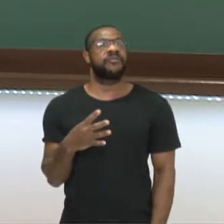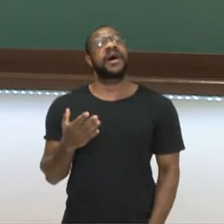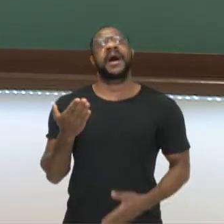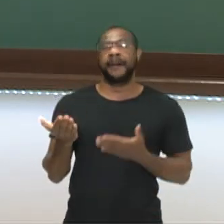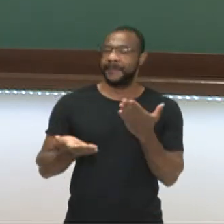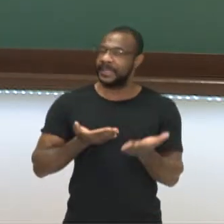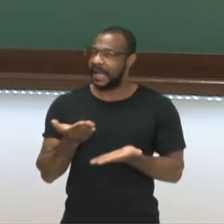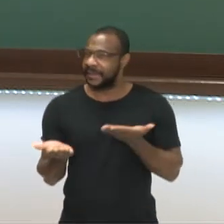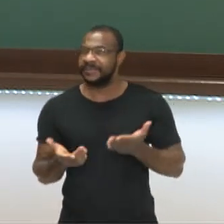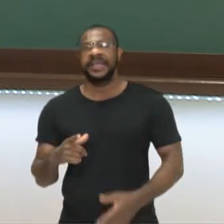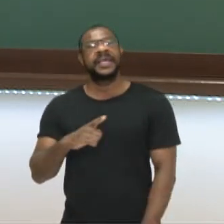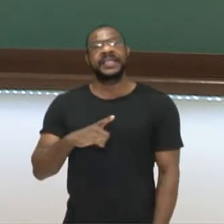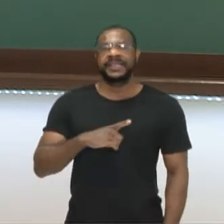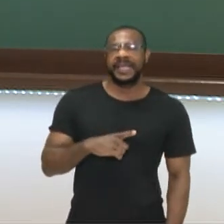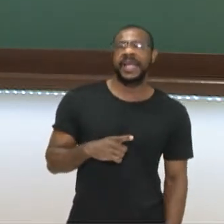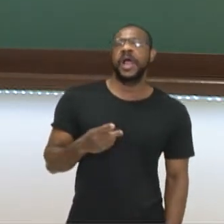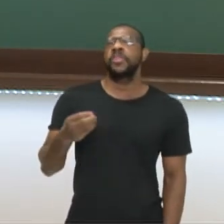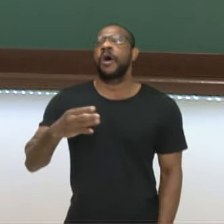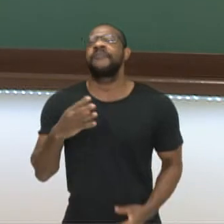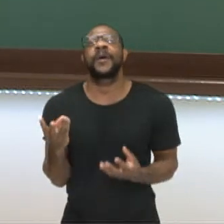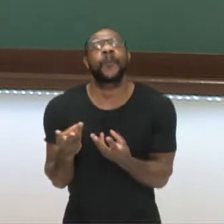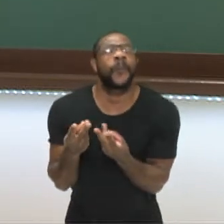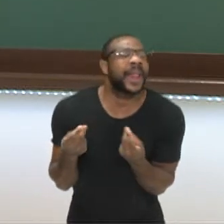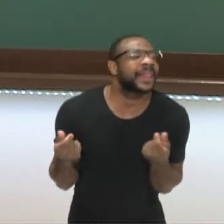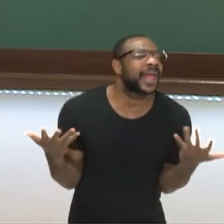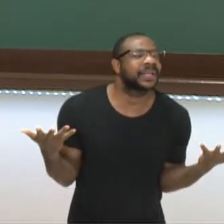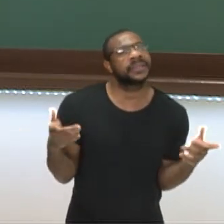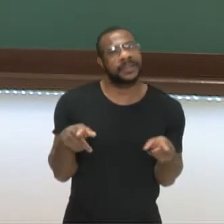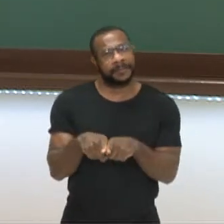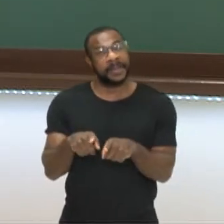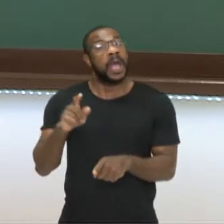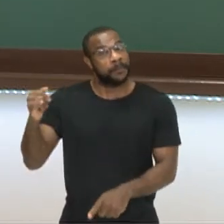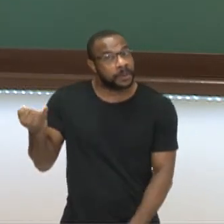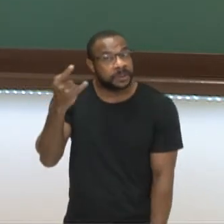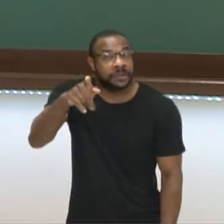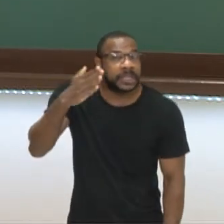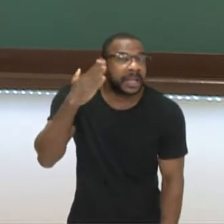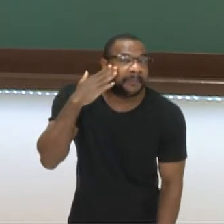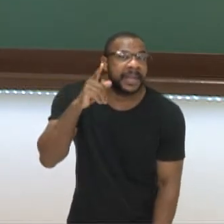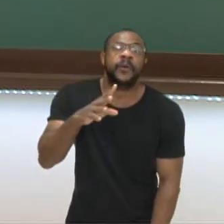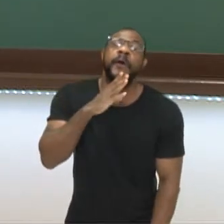de reter novas qualidades, mas é importante você também saber se